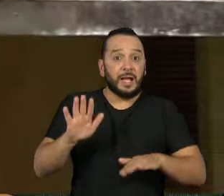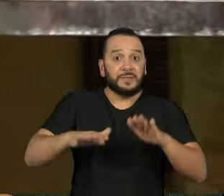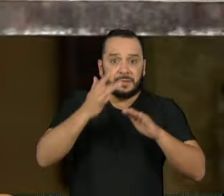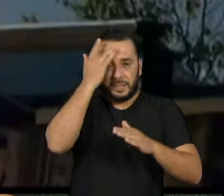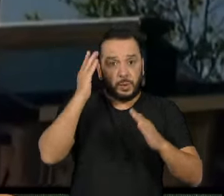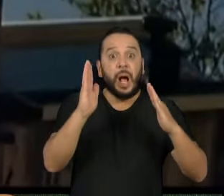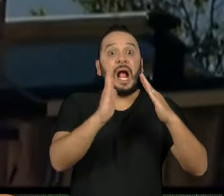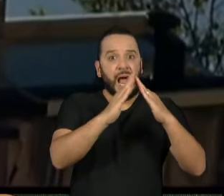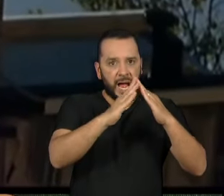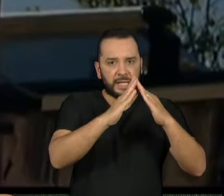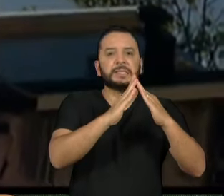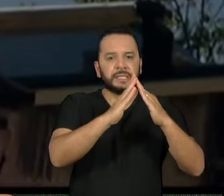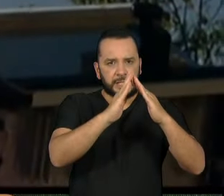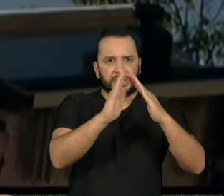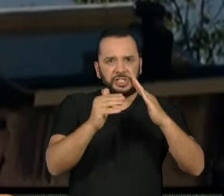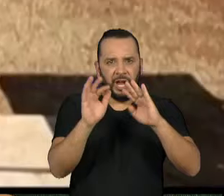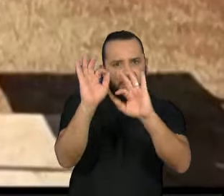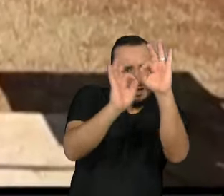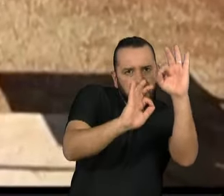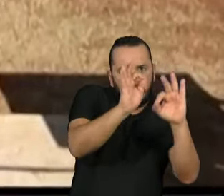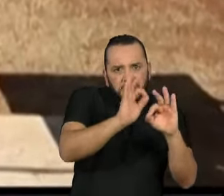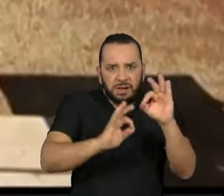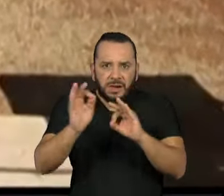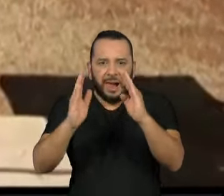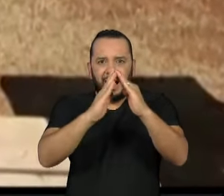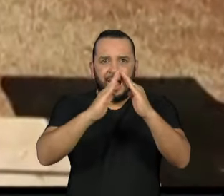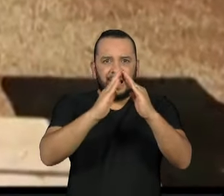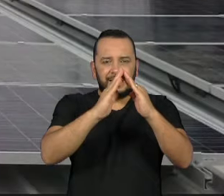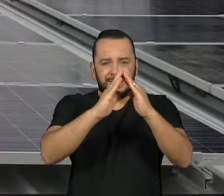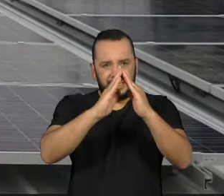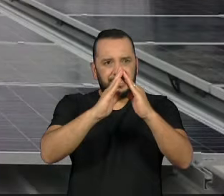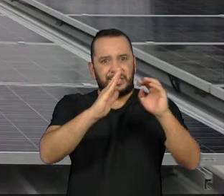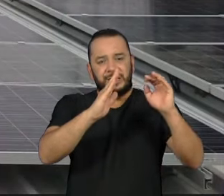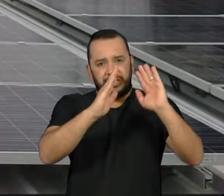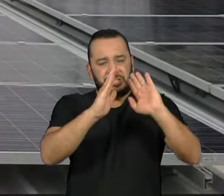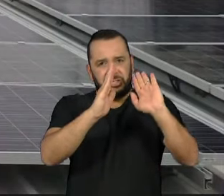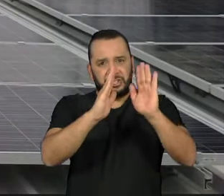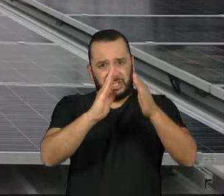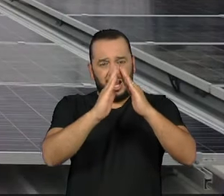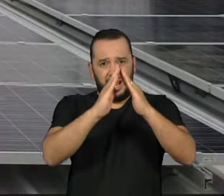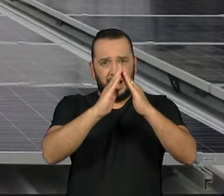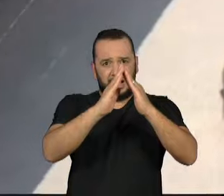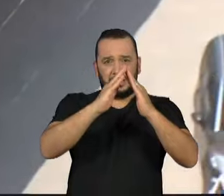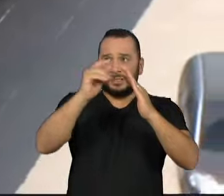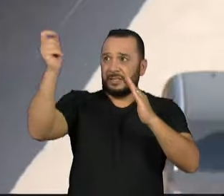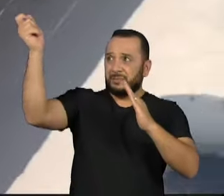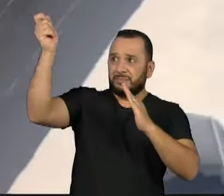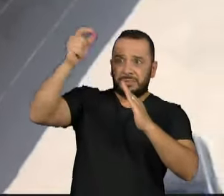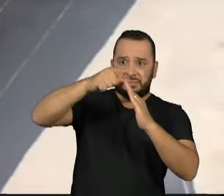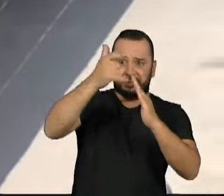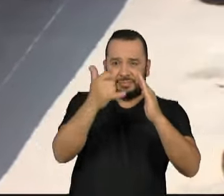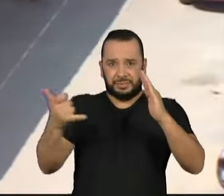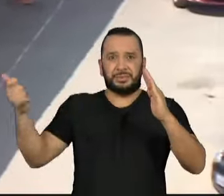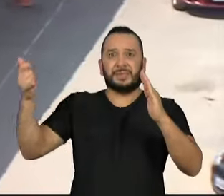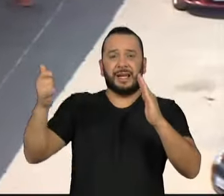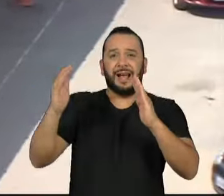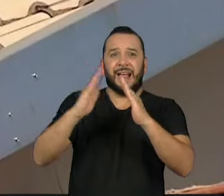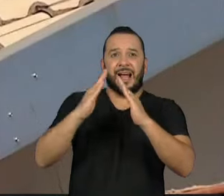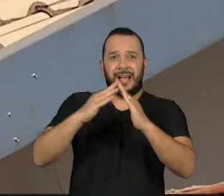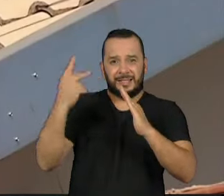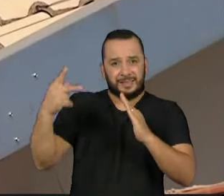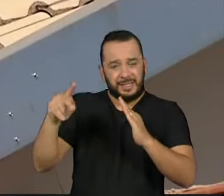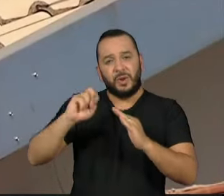pessoas investem, os pequenos negócios, os produtores rurais, investem em gerar a sua energia no telhado da sua casa, do seu